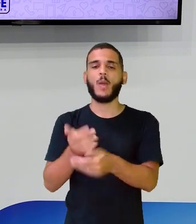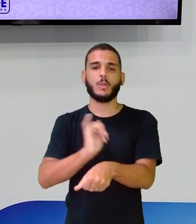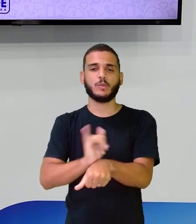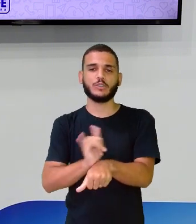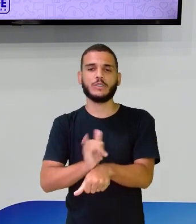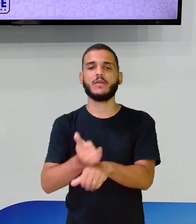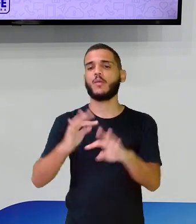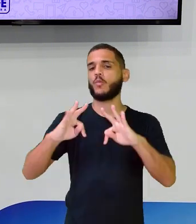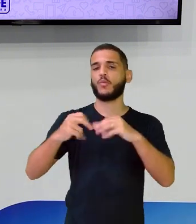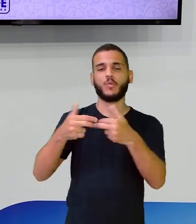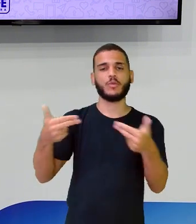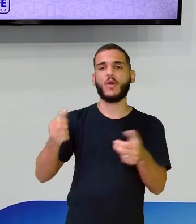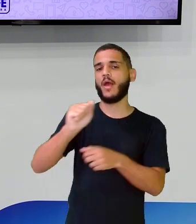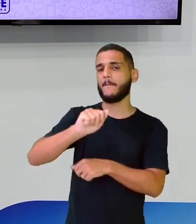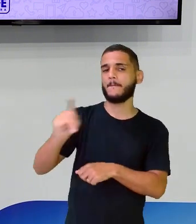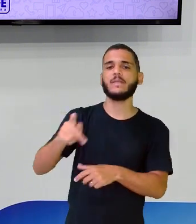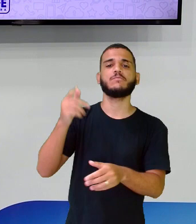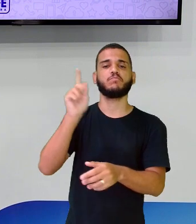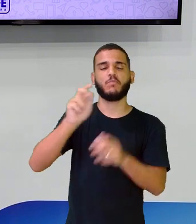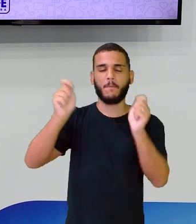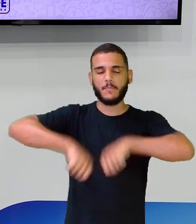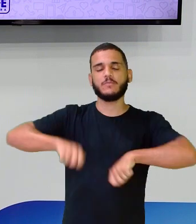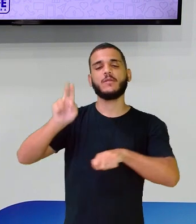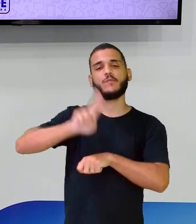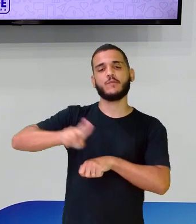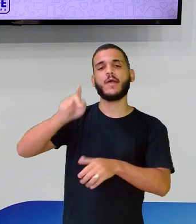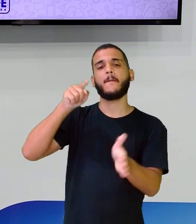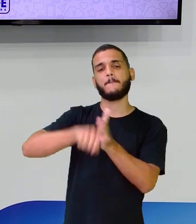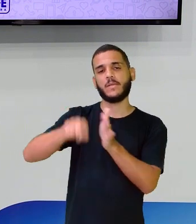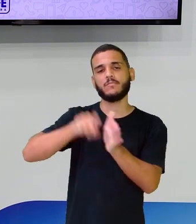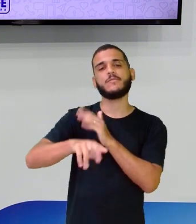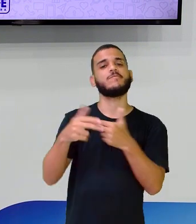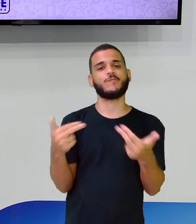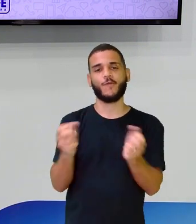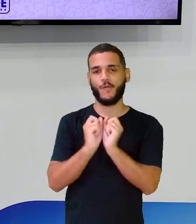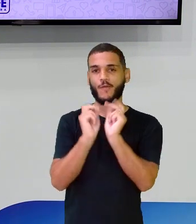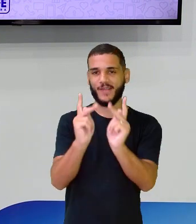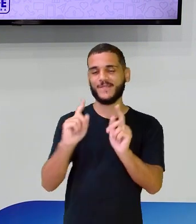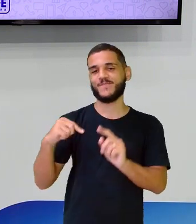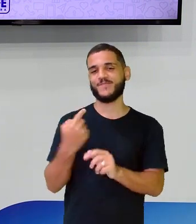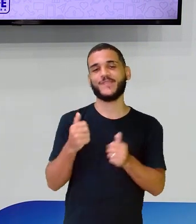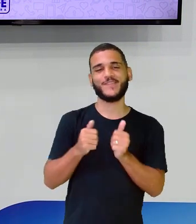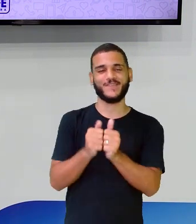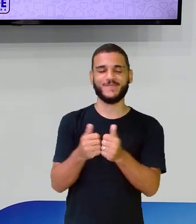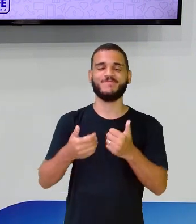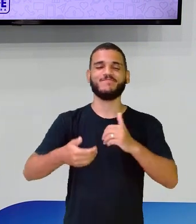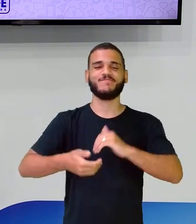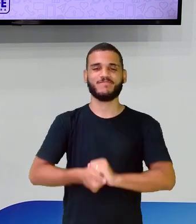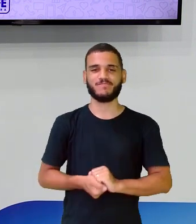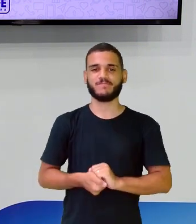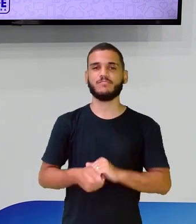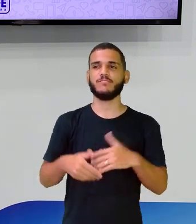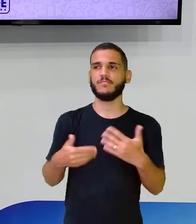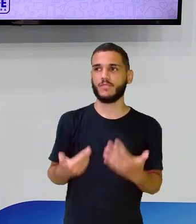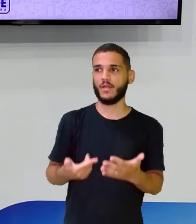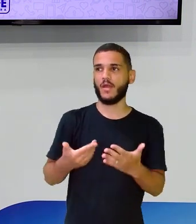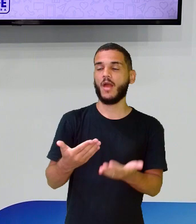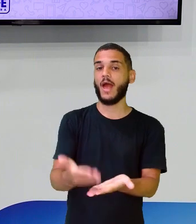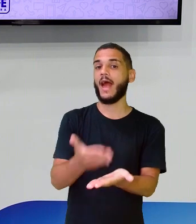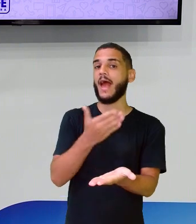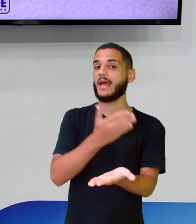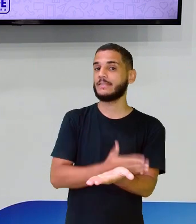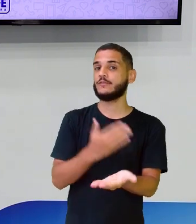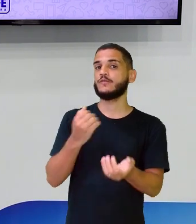tira suas dúvidas, faz as suas perguntas, que a gente está aqui para isso, tá certo? Então, gente, antes de falar